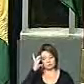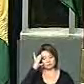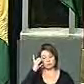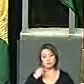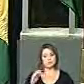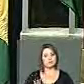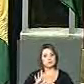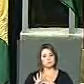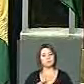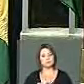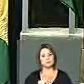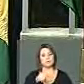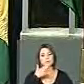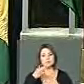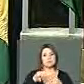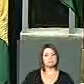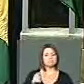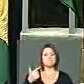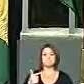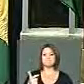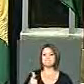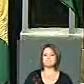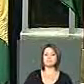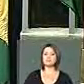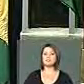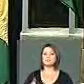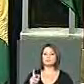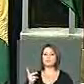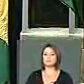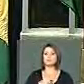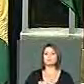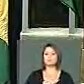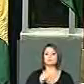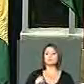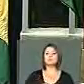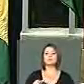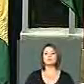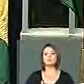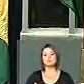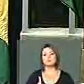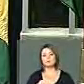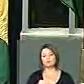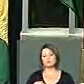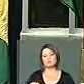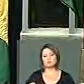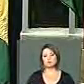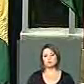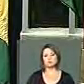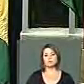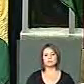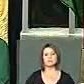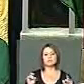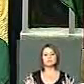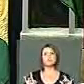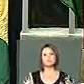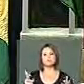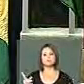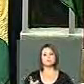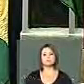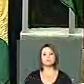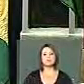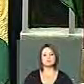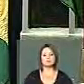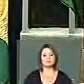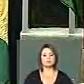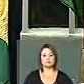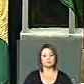um quadro internacional de incertezas que atingiu o mundo a partir de 2008, especialmente as